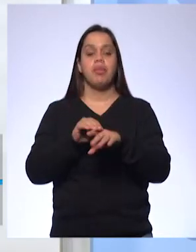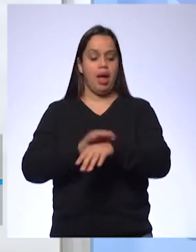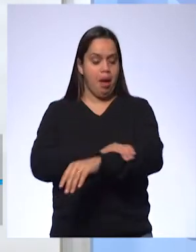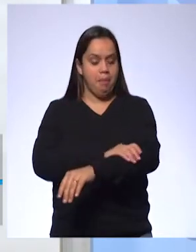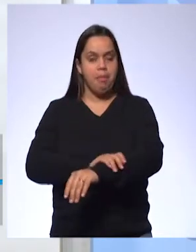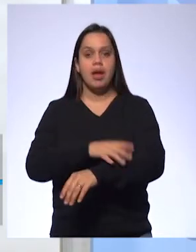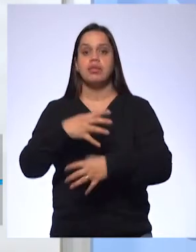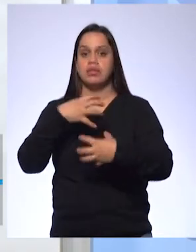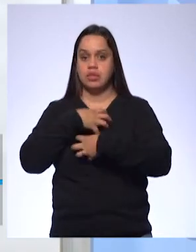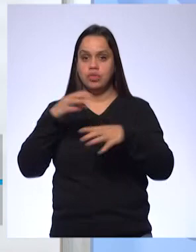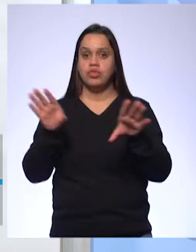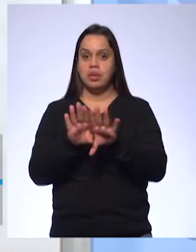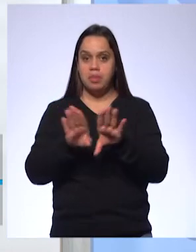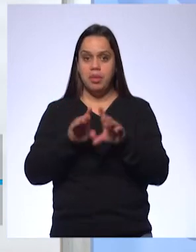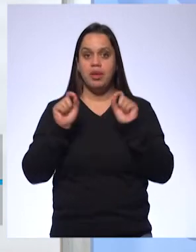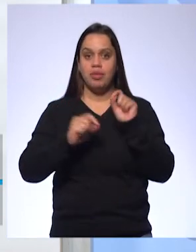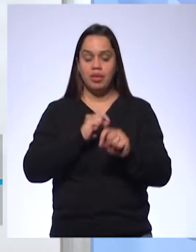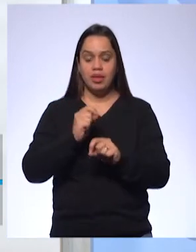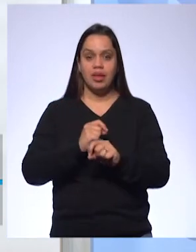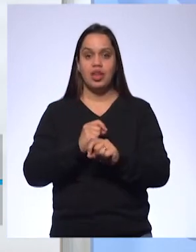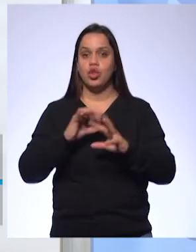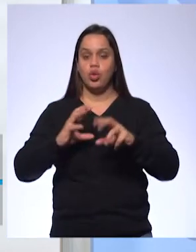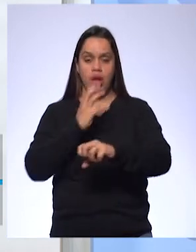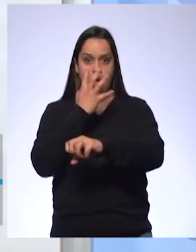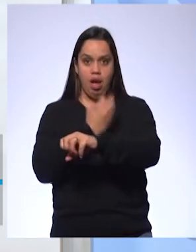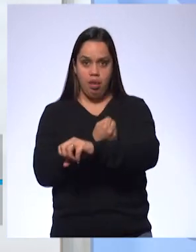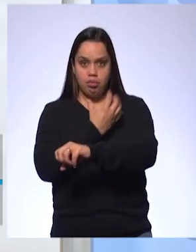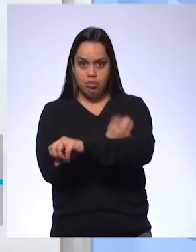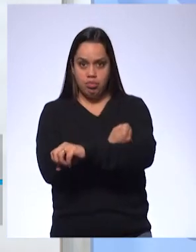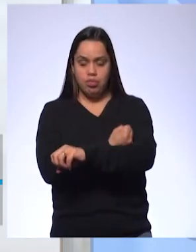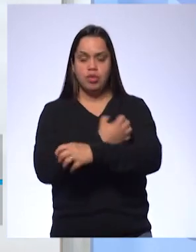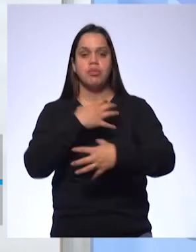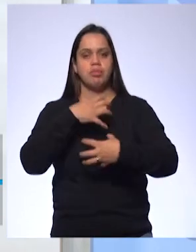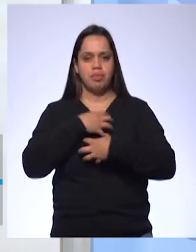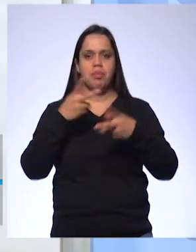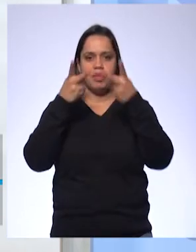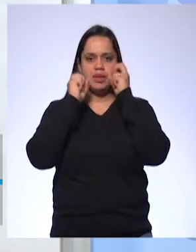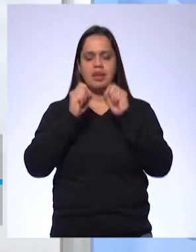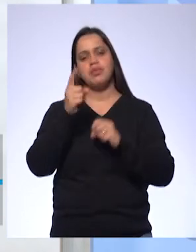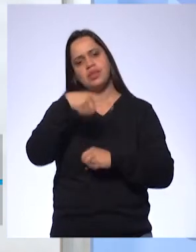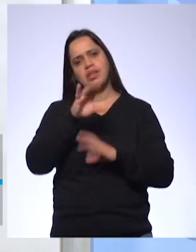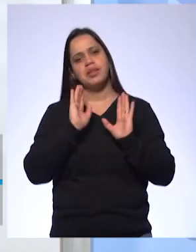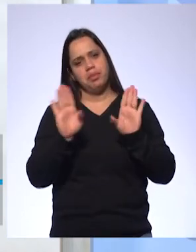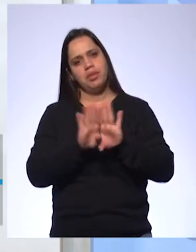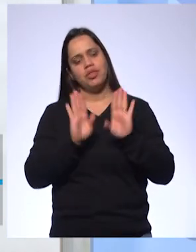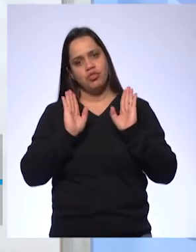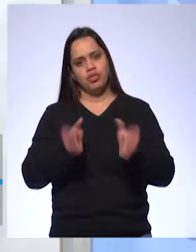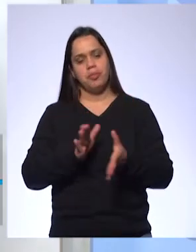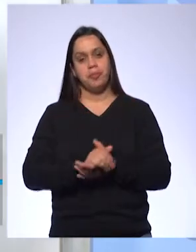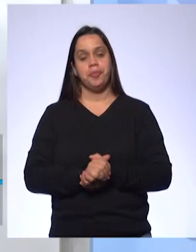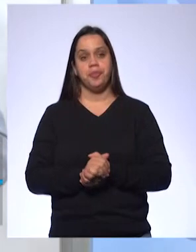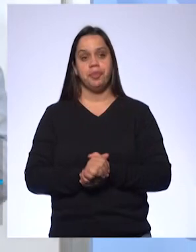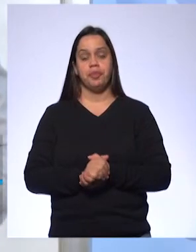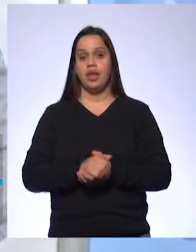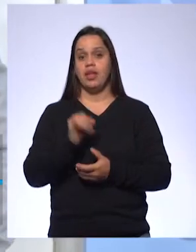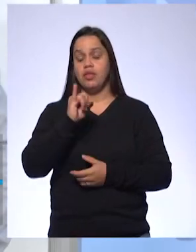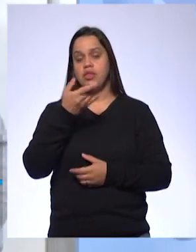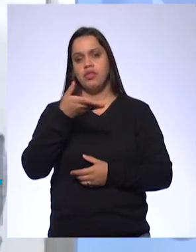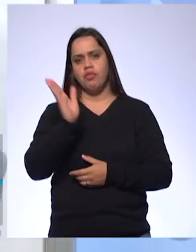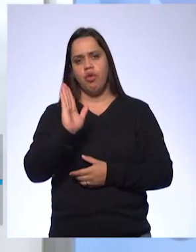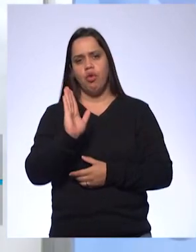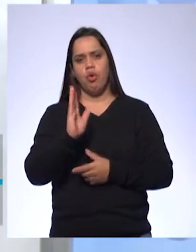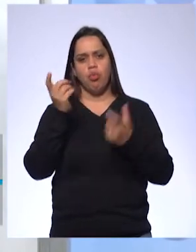e absorção dessa umidade, também percebe isso. E você já deve ter percebido. E se você for, por exemplo,